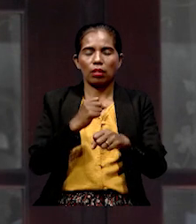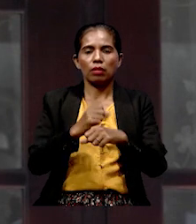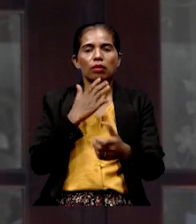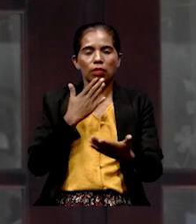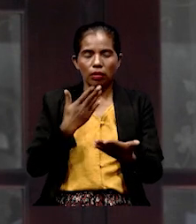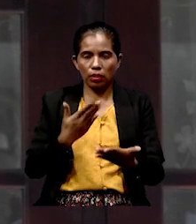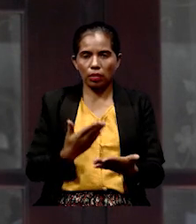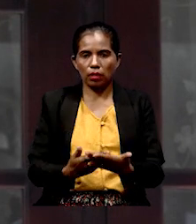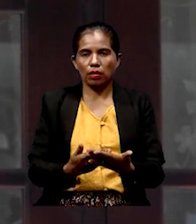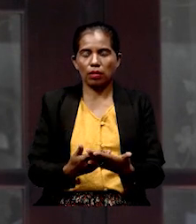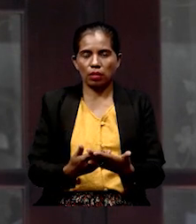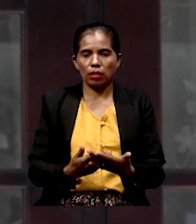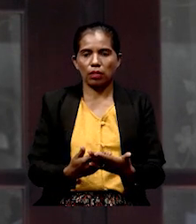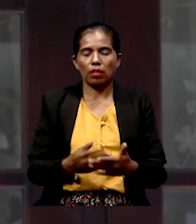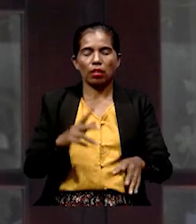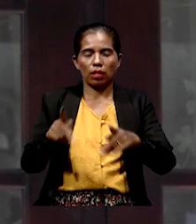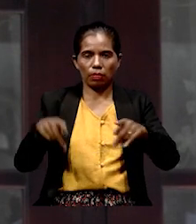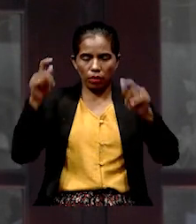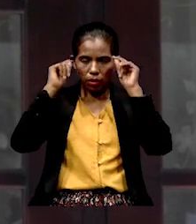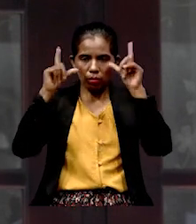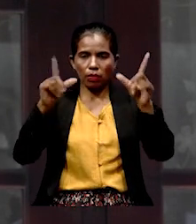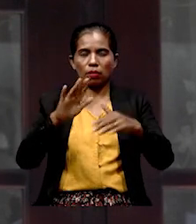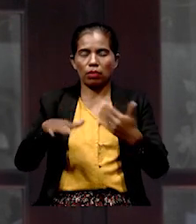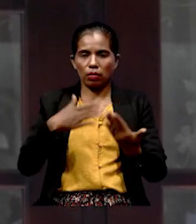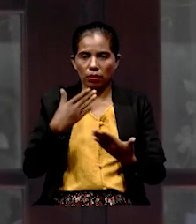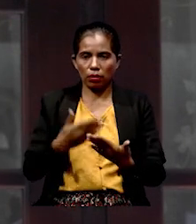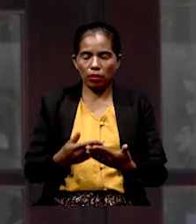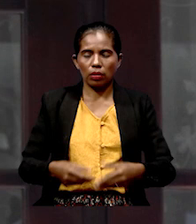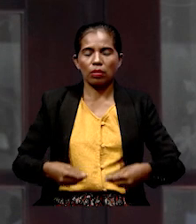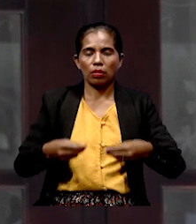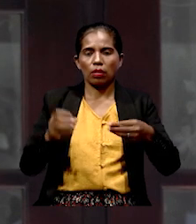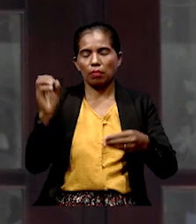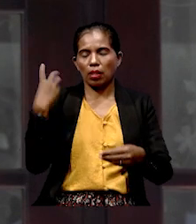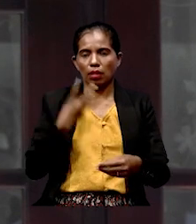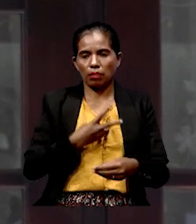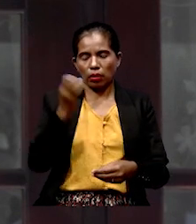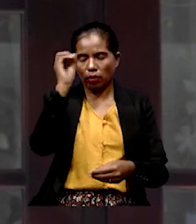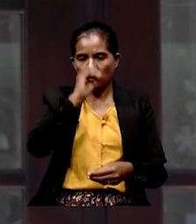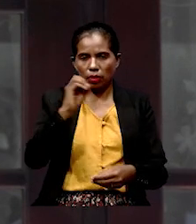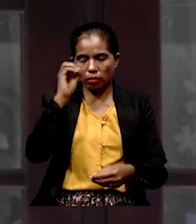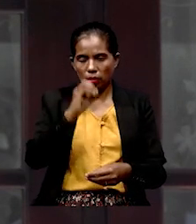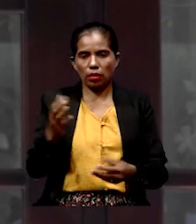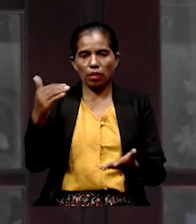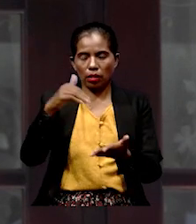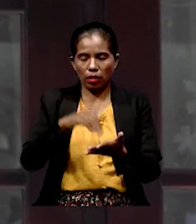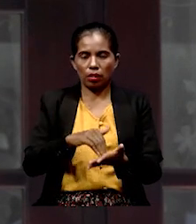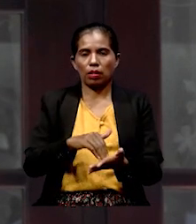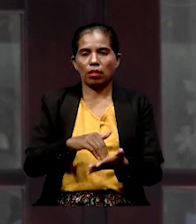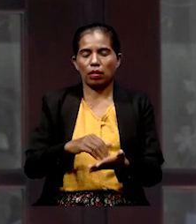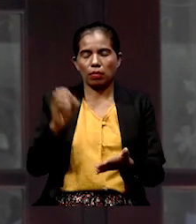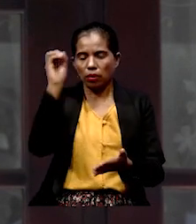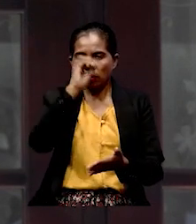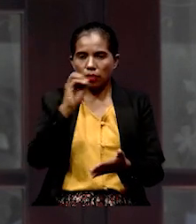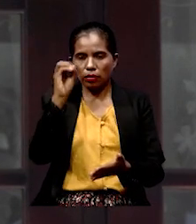recebemos a hospitalidade timorense, que observamos as eleições, mais uma vez repetimos, observamos